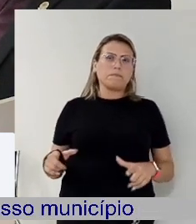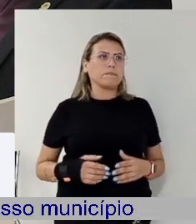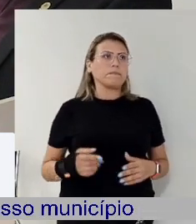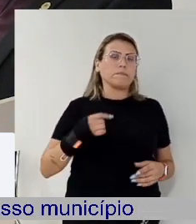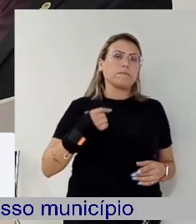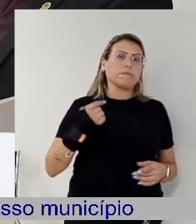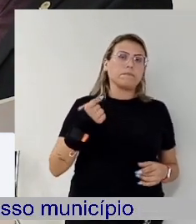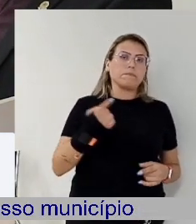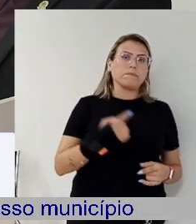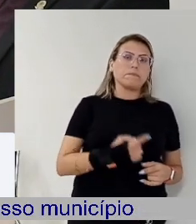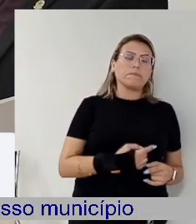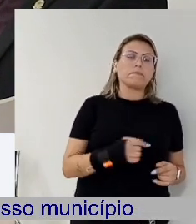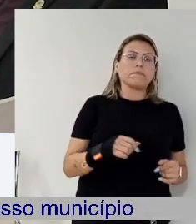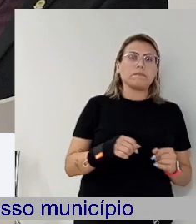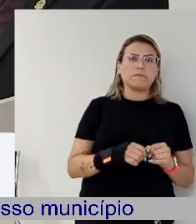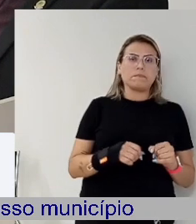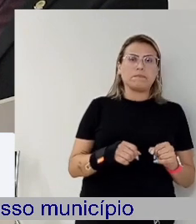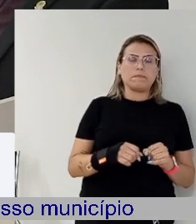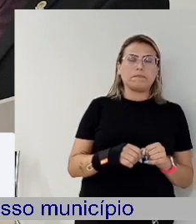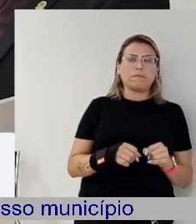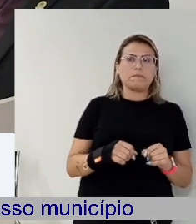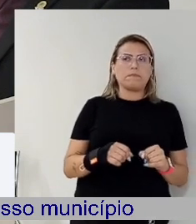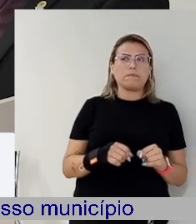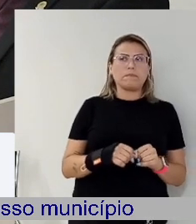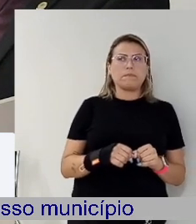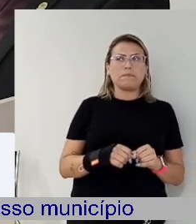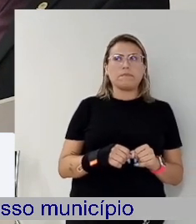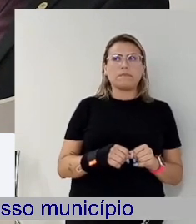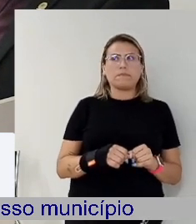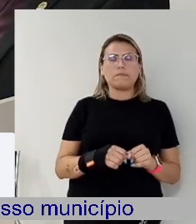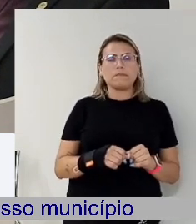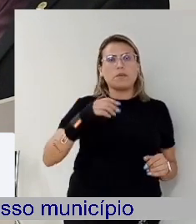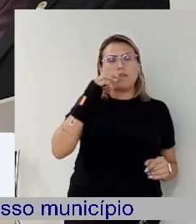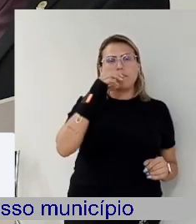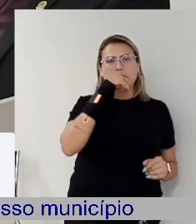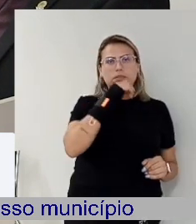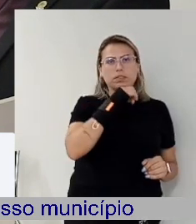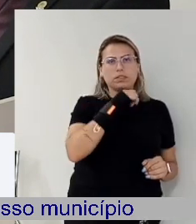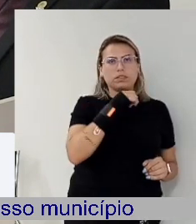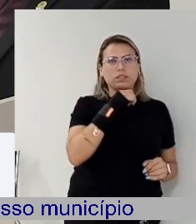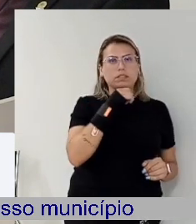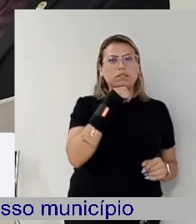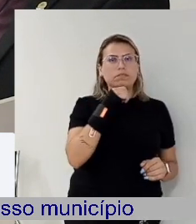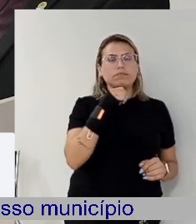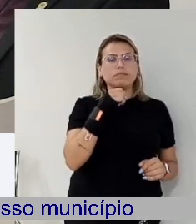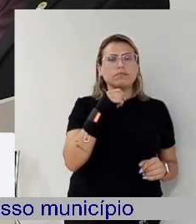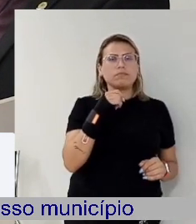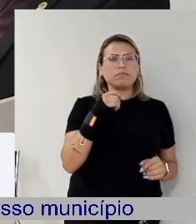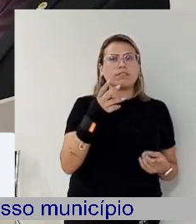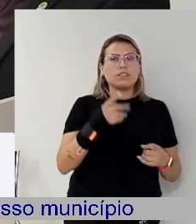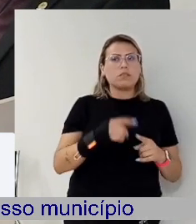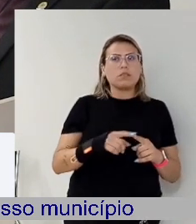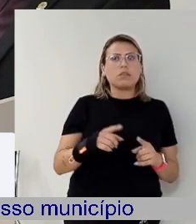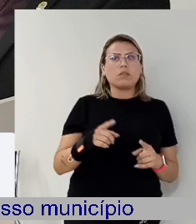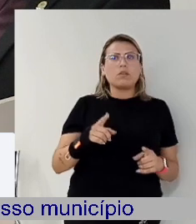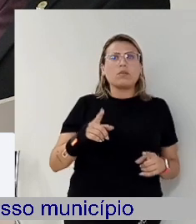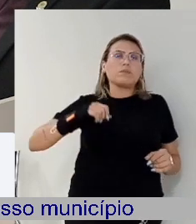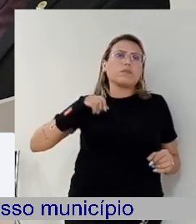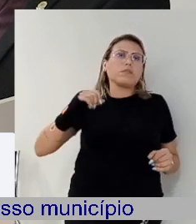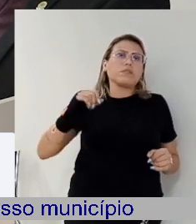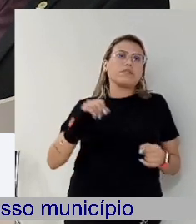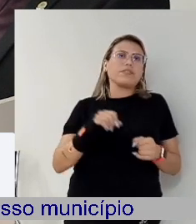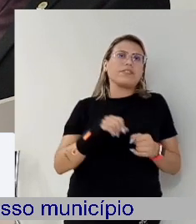a gente faz assim uma avaliação rápida acho que meu ambiente não tem muito o que fazer que é uma Sec parada